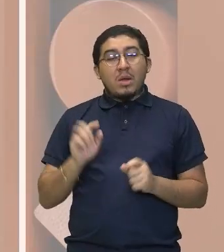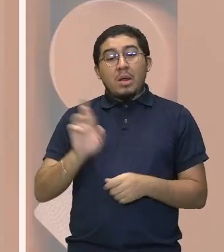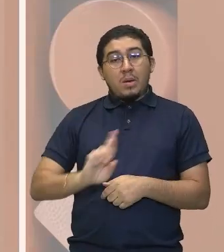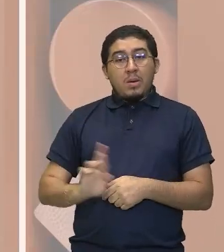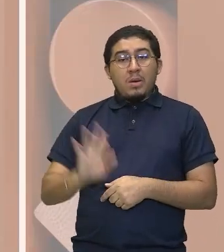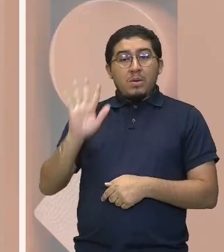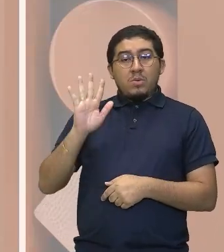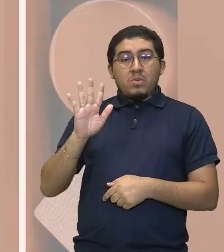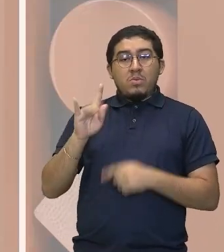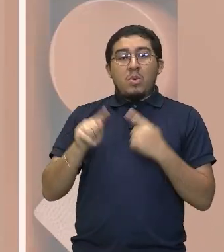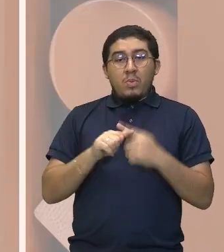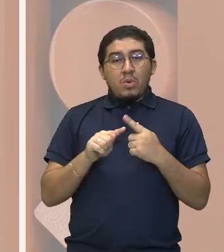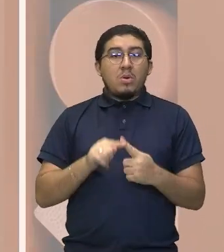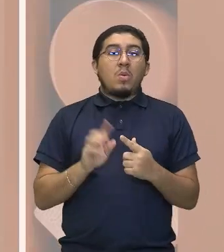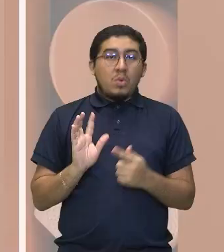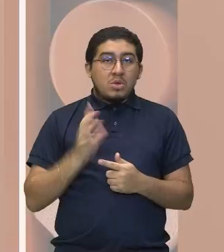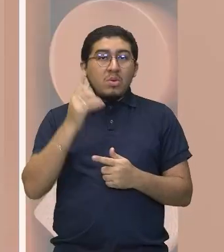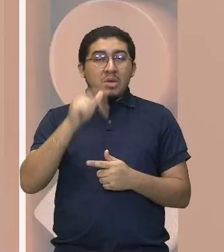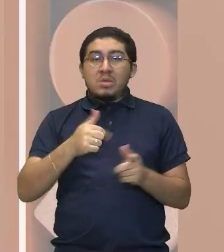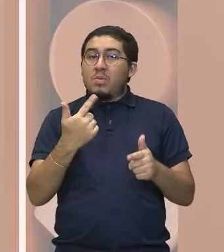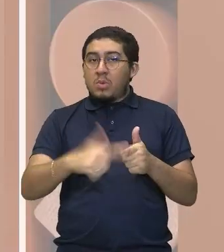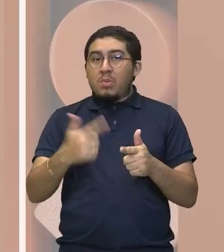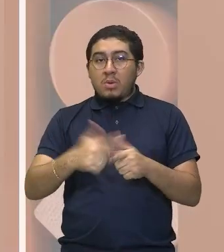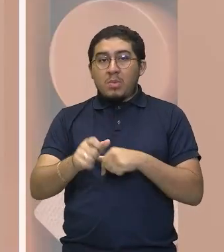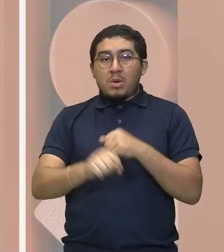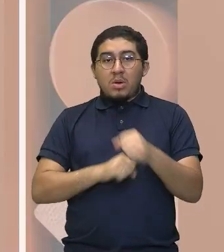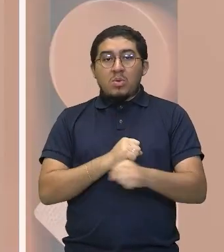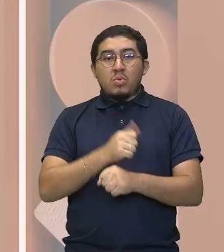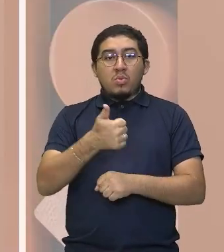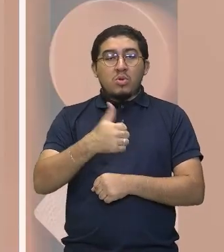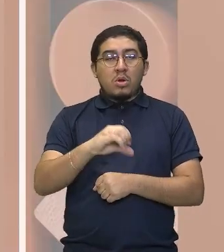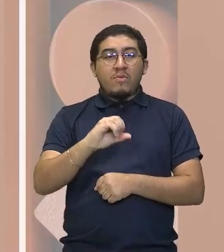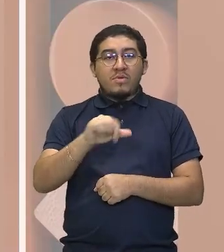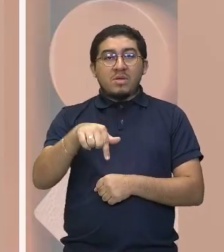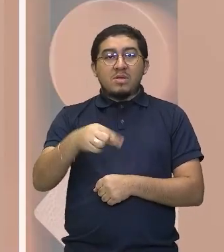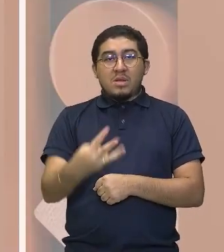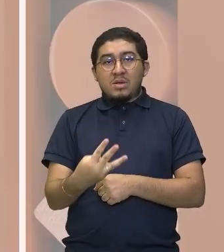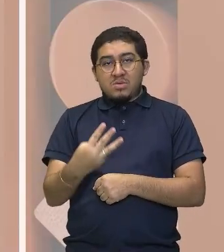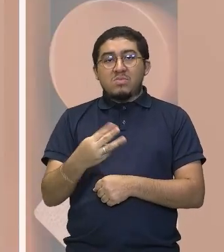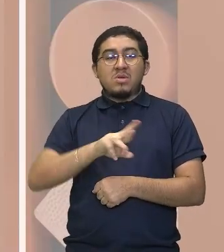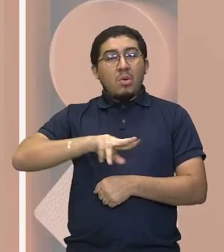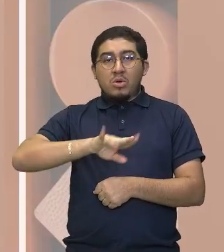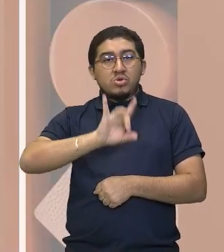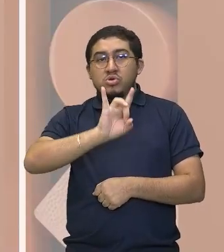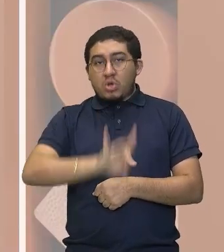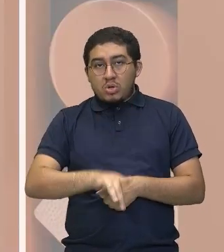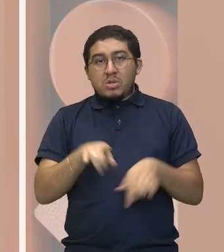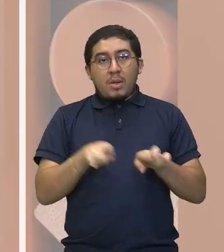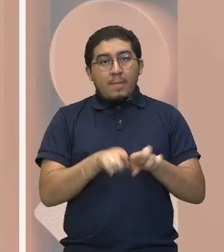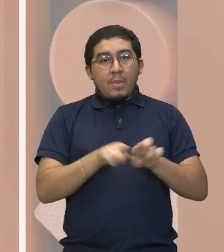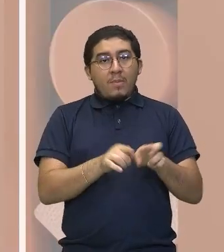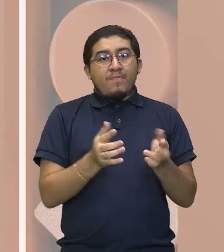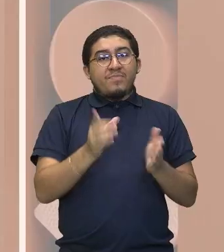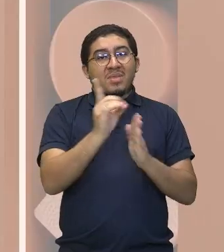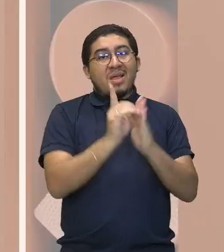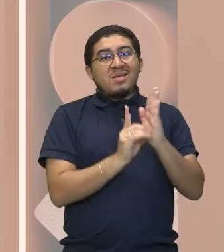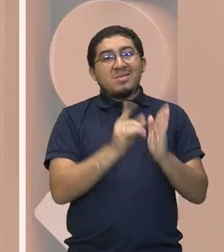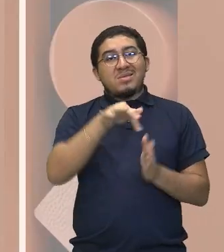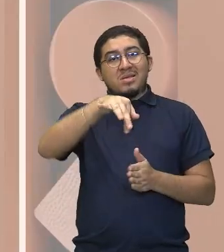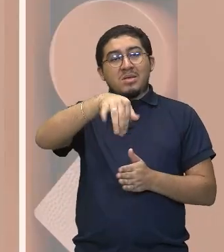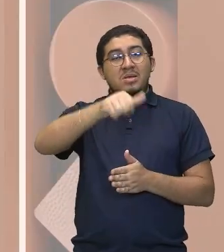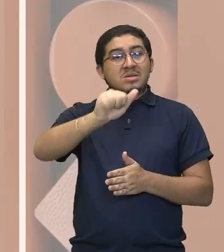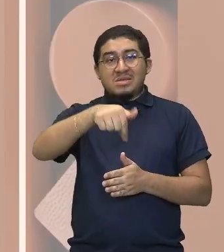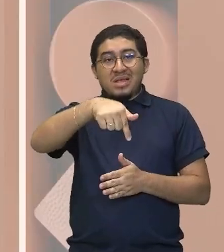conta desses embargos ali em 1973. E não ficou só nisso. No final da década de 70 vai haver um